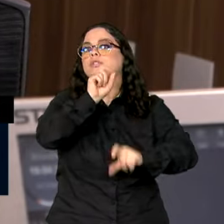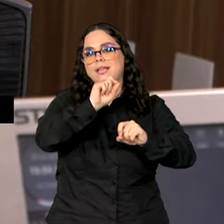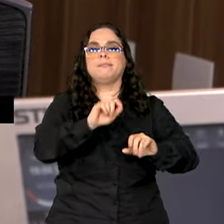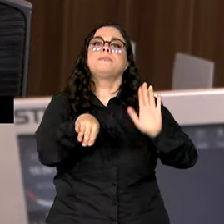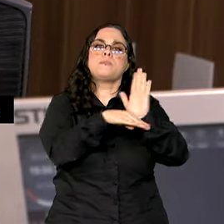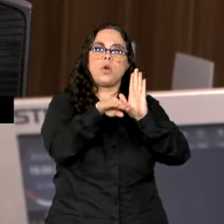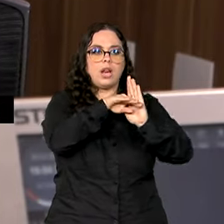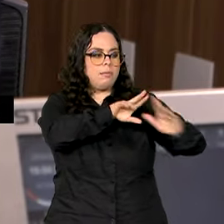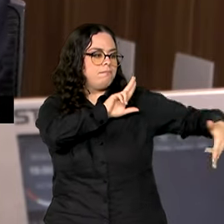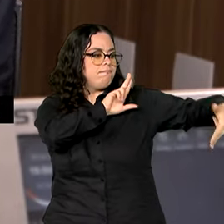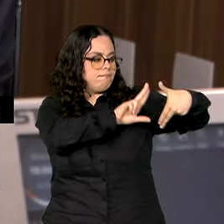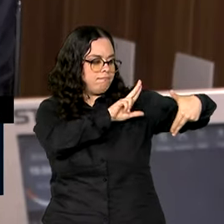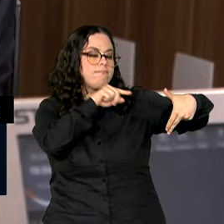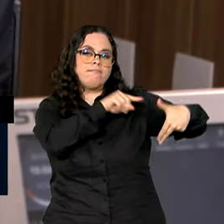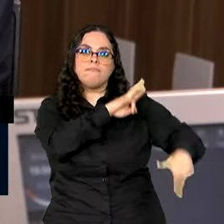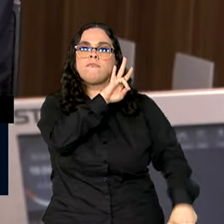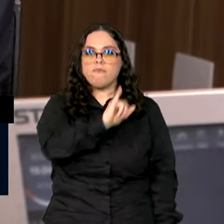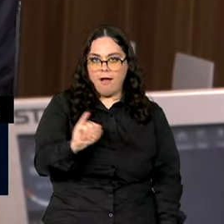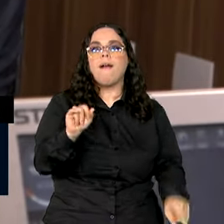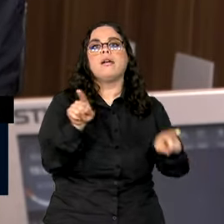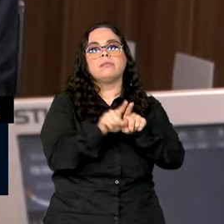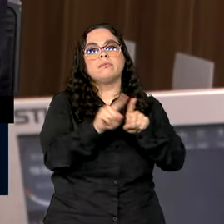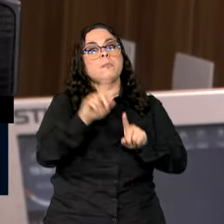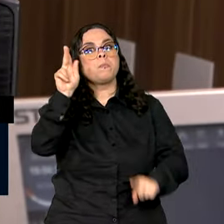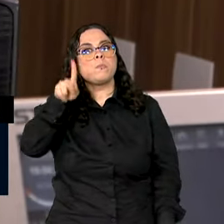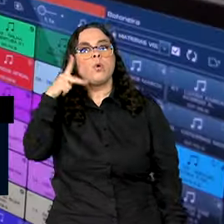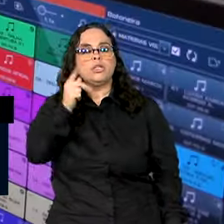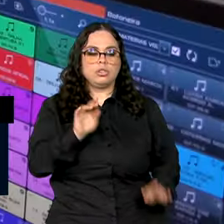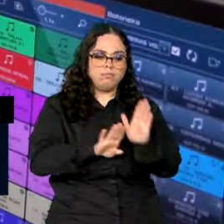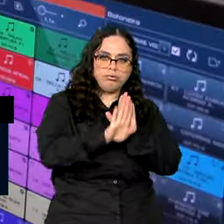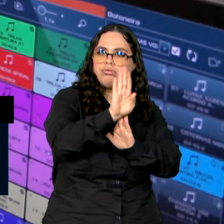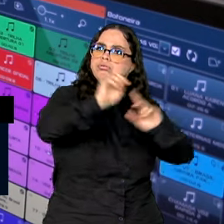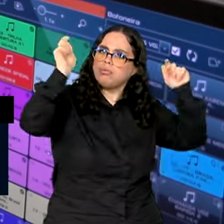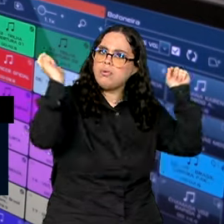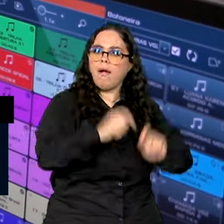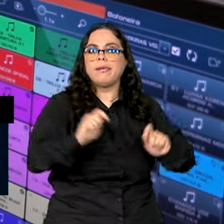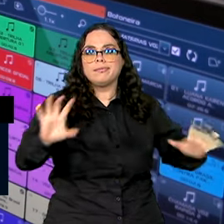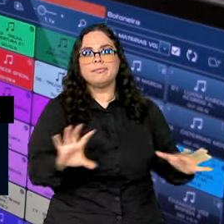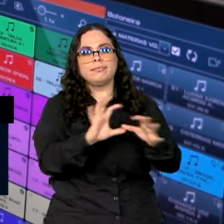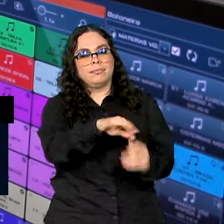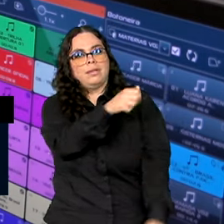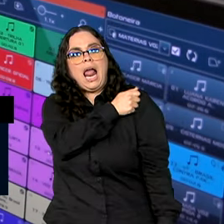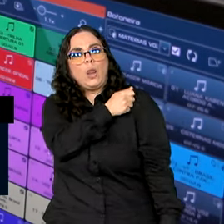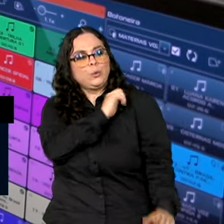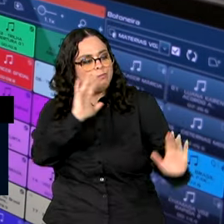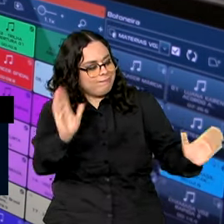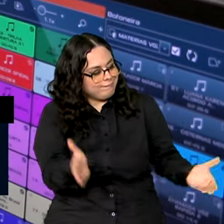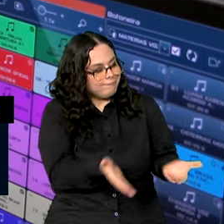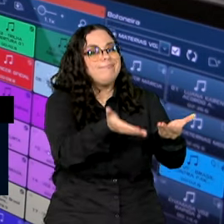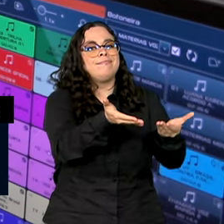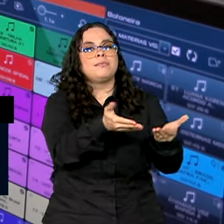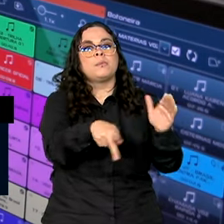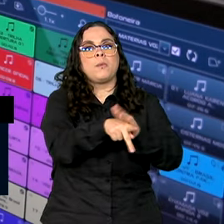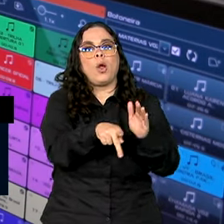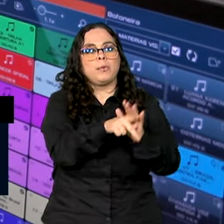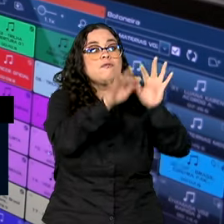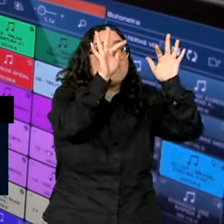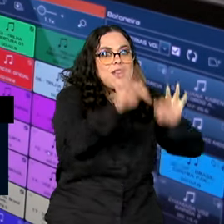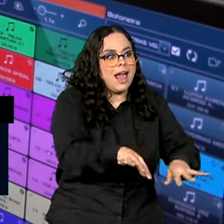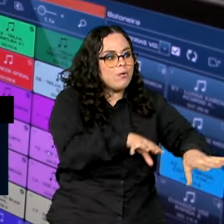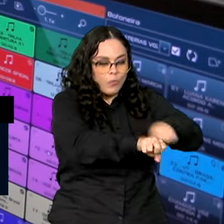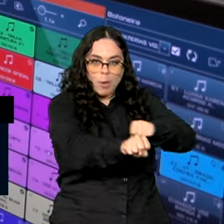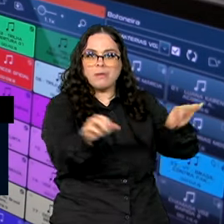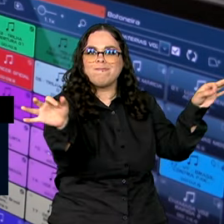meia que também vem sendo uma política muito bem sucedido para levar o estudante até o final do ensino médio